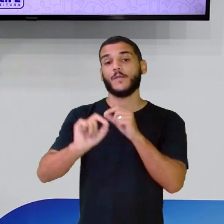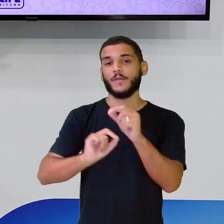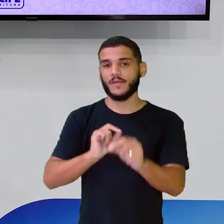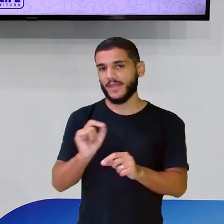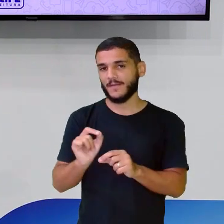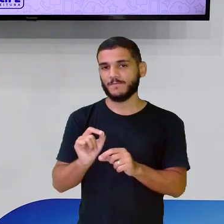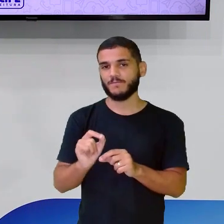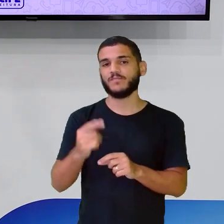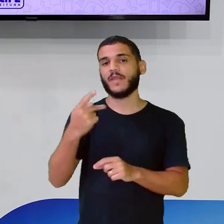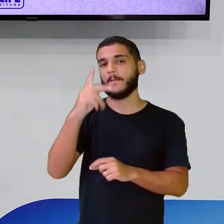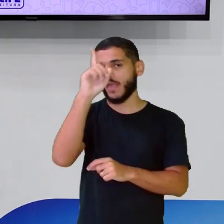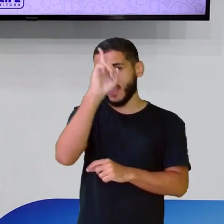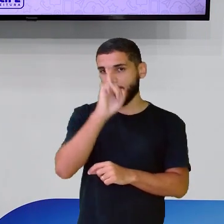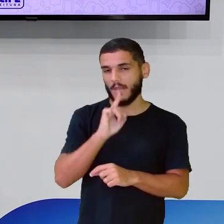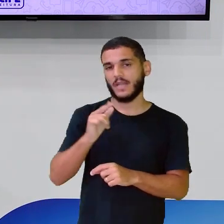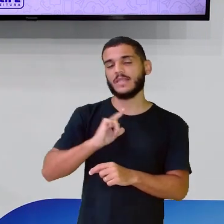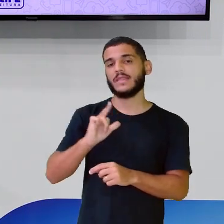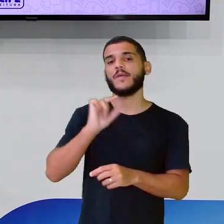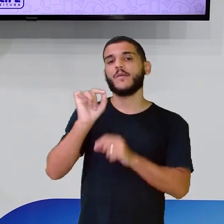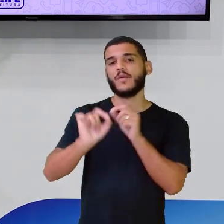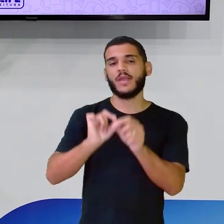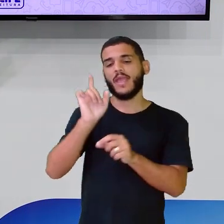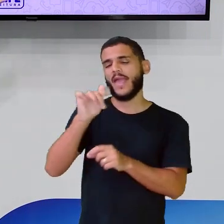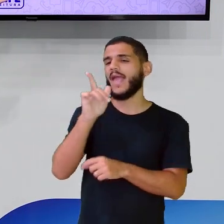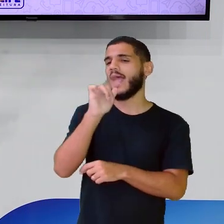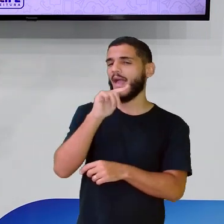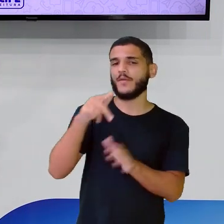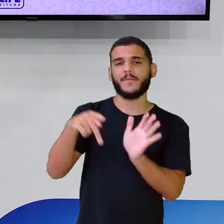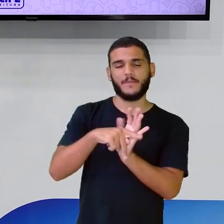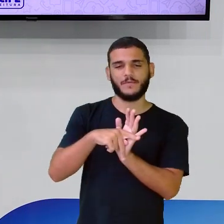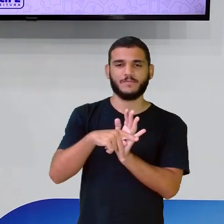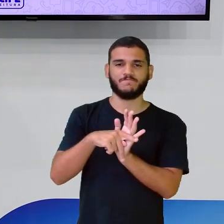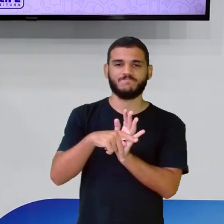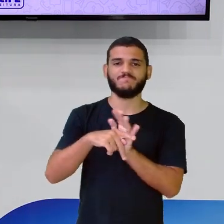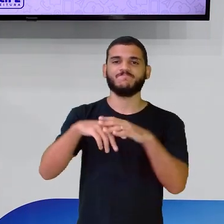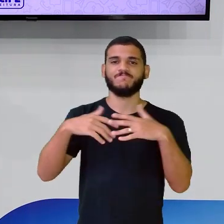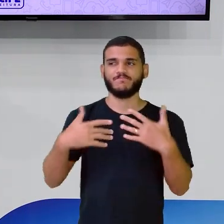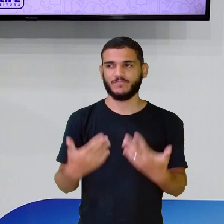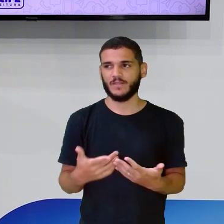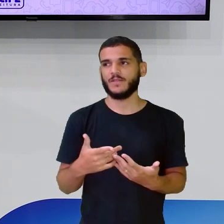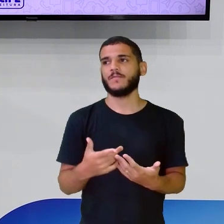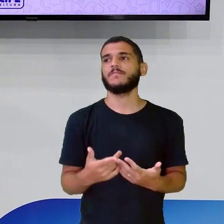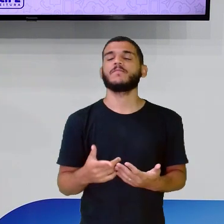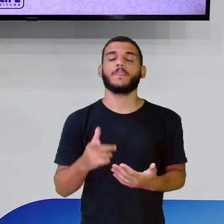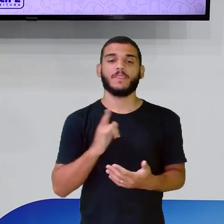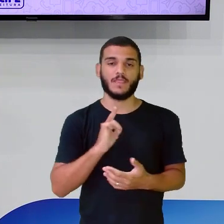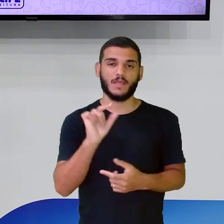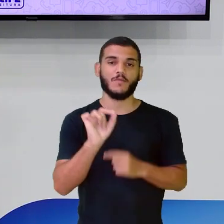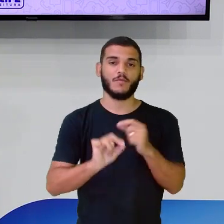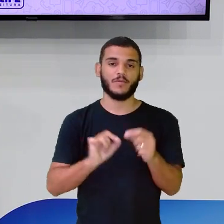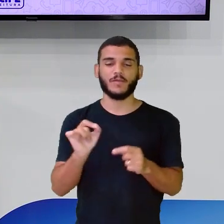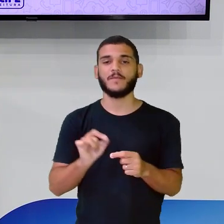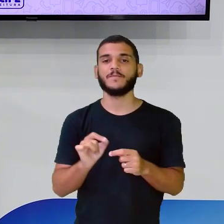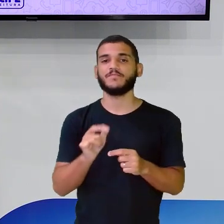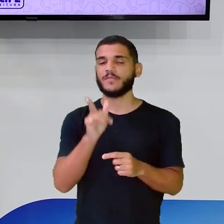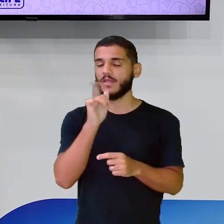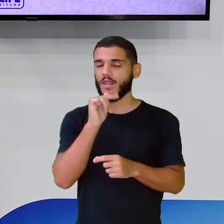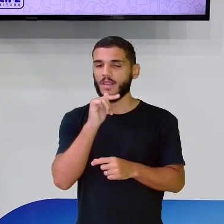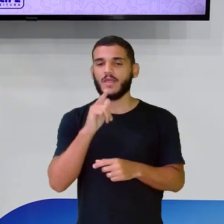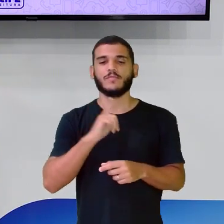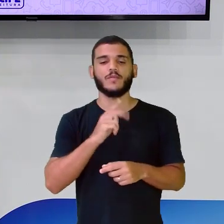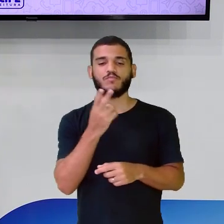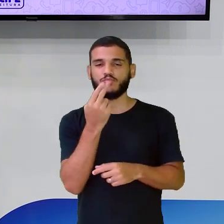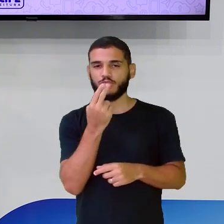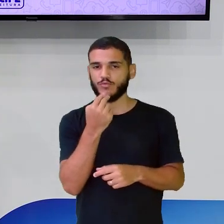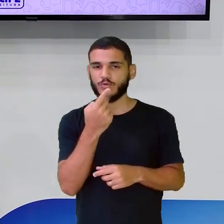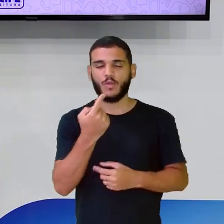O plasma, por exemplo, é rico em água. E é por isso, e é a partir desse líquido que os nutrientes, eles